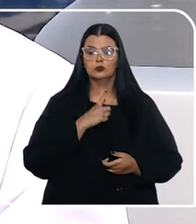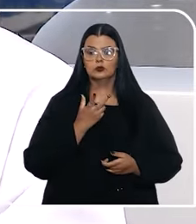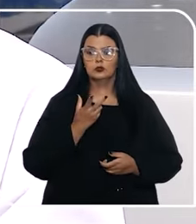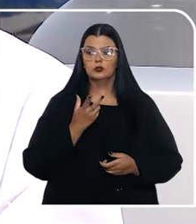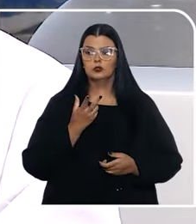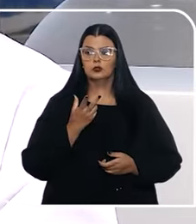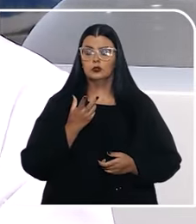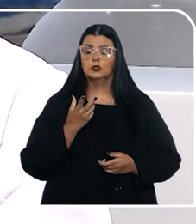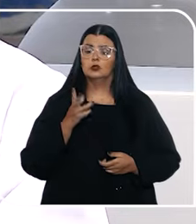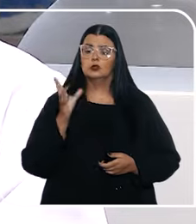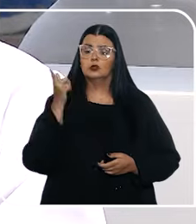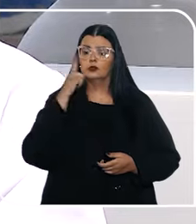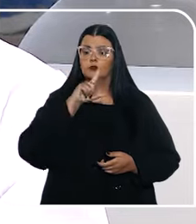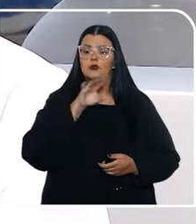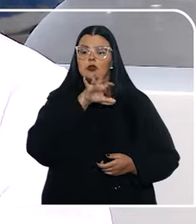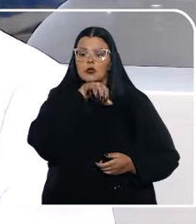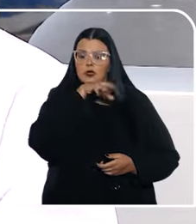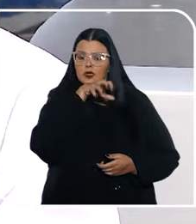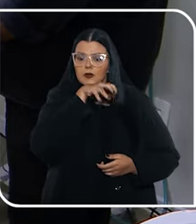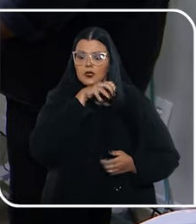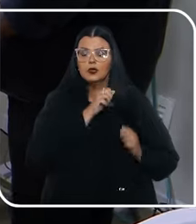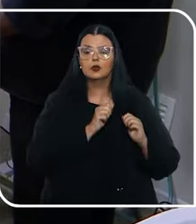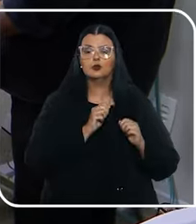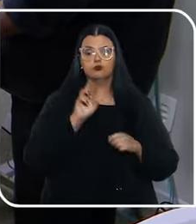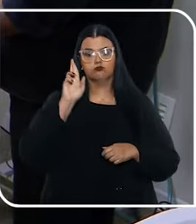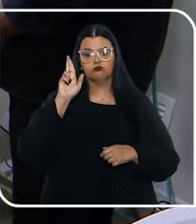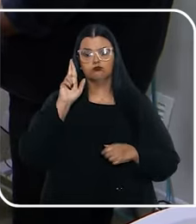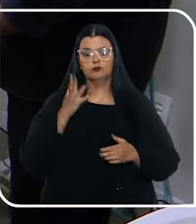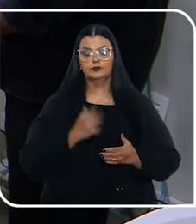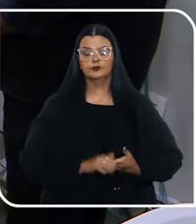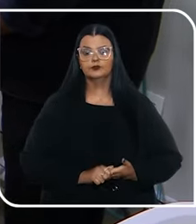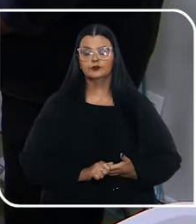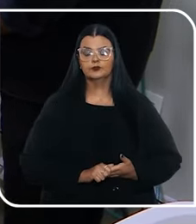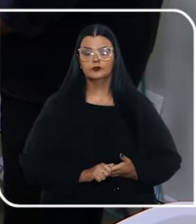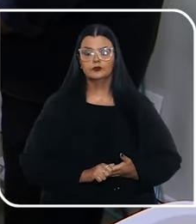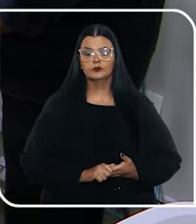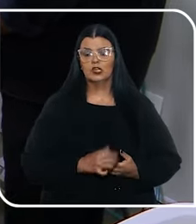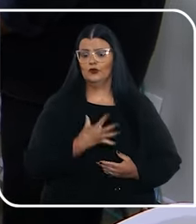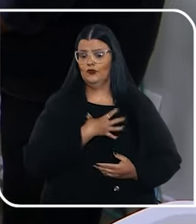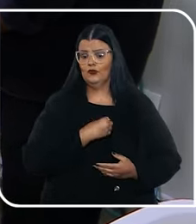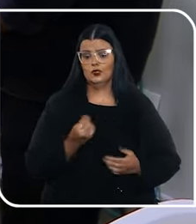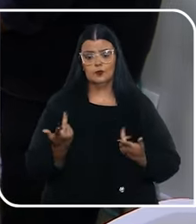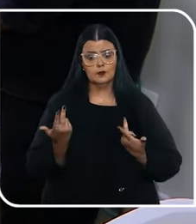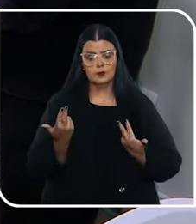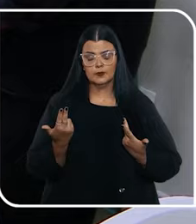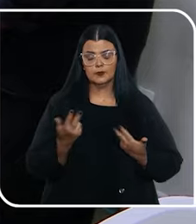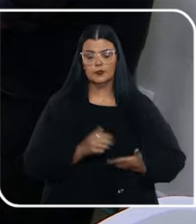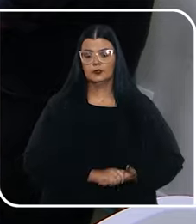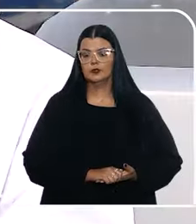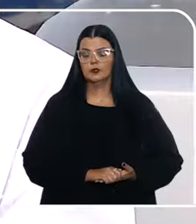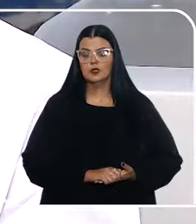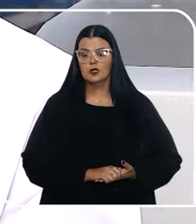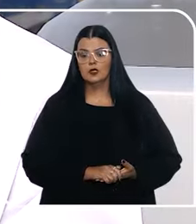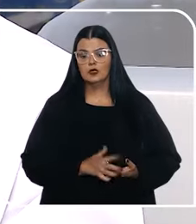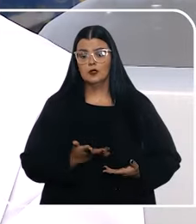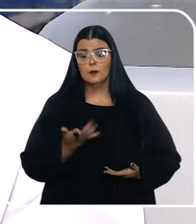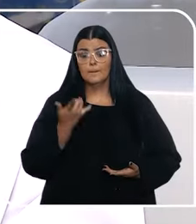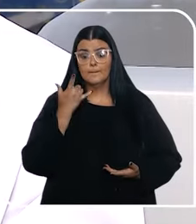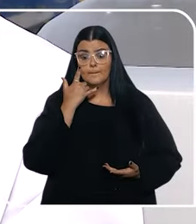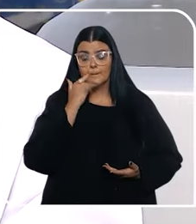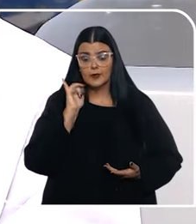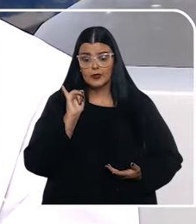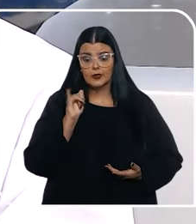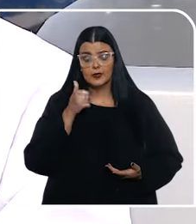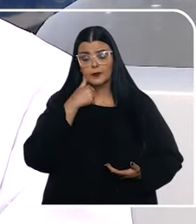uma das partes ficou com a posse exclusiva do animal. É muito semelhante ao que a gente observa com os filhos hoje. Alguns pais